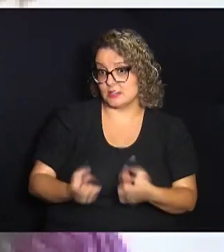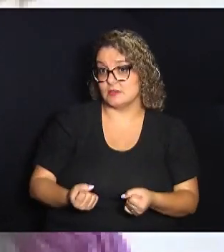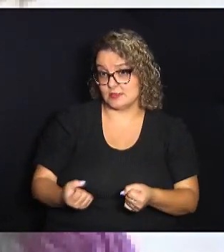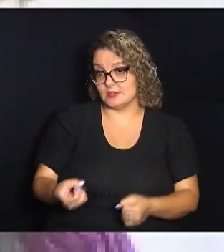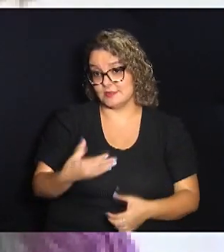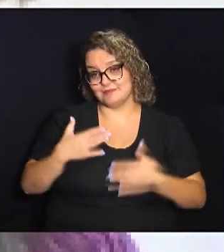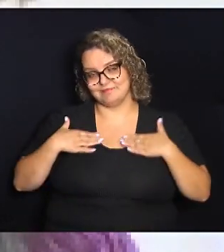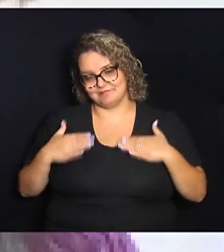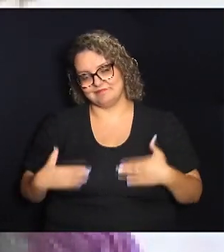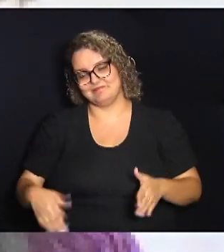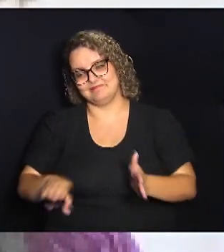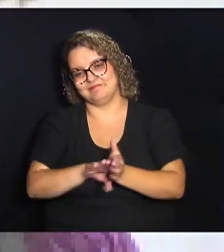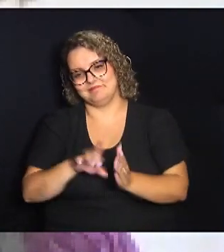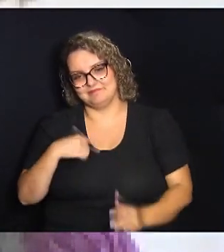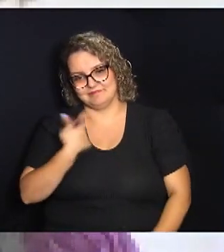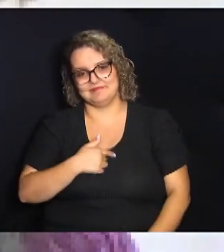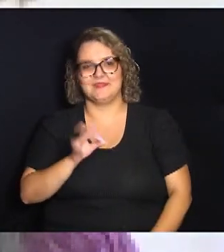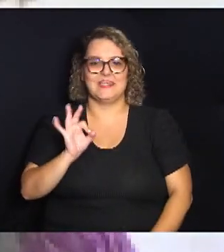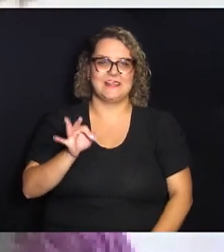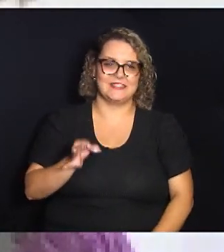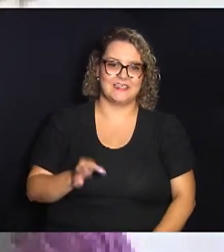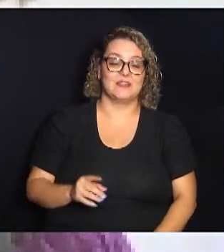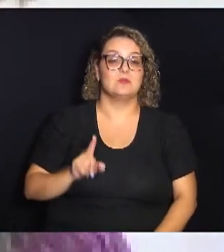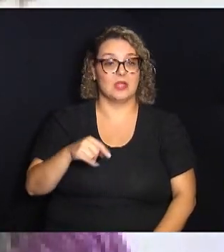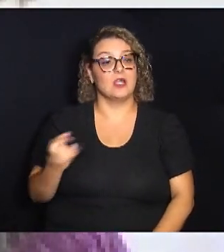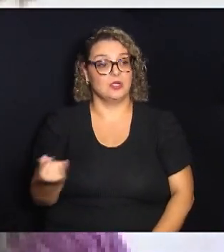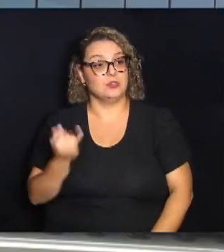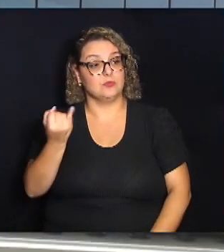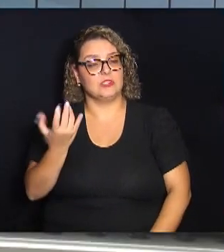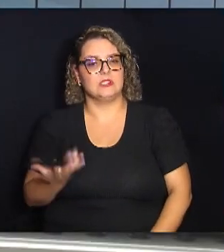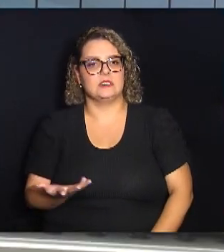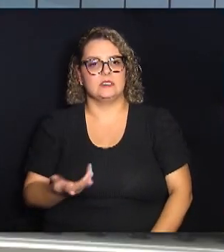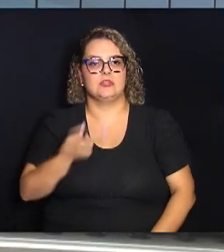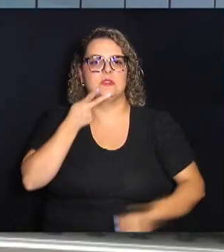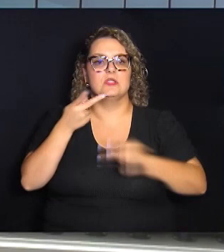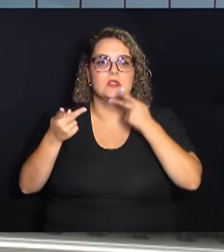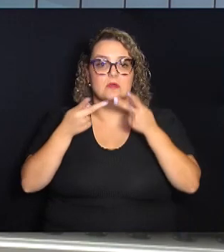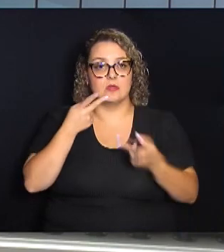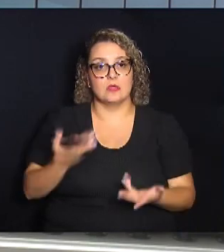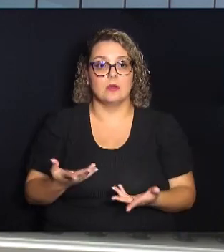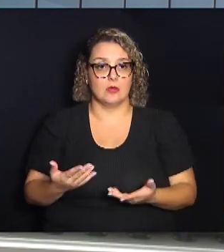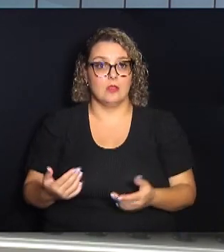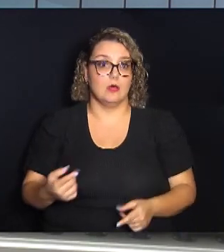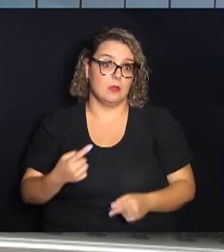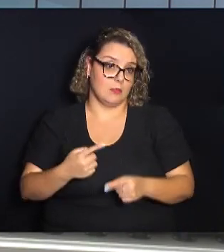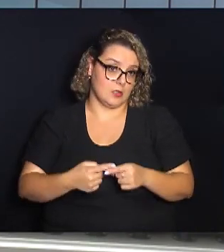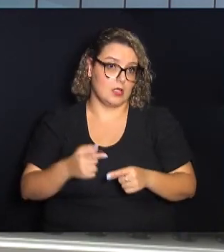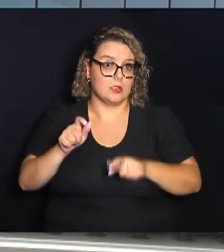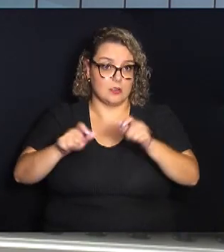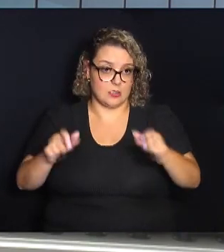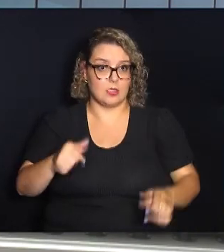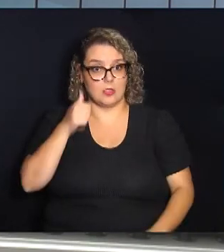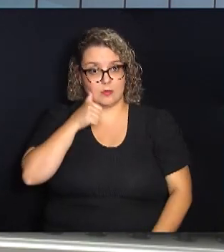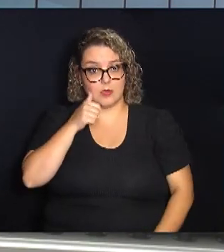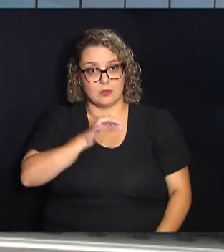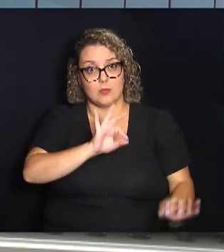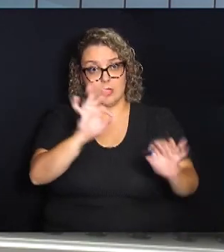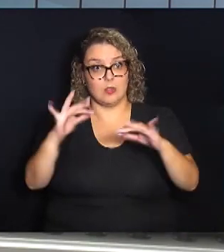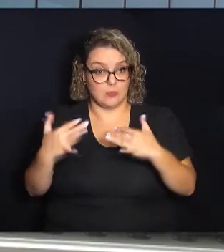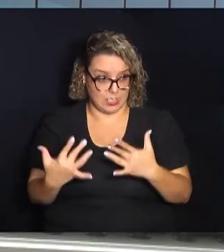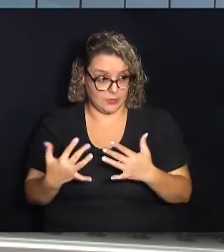corpo que está vindo para nós. Exatamente, é muito importante isso que você está falando, né? Até para as mulheres que estão nos acompanhando nesse